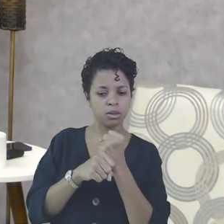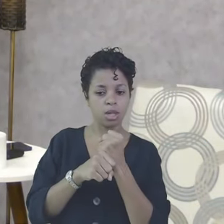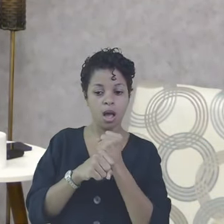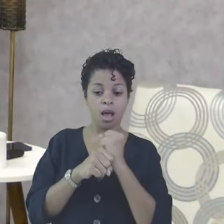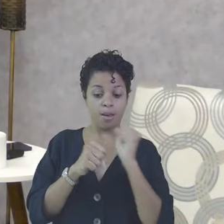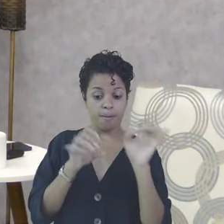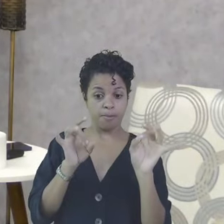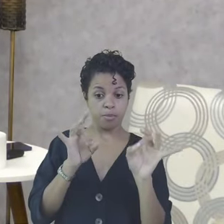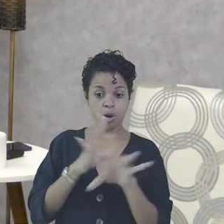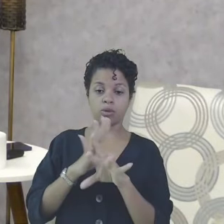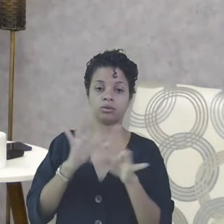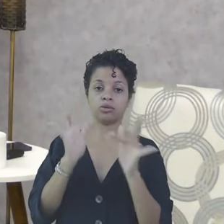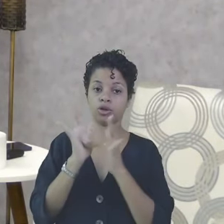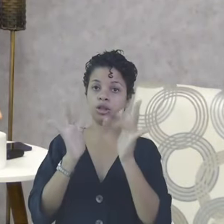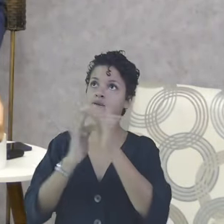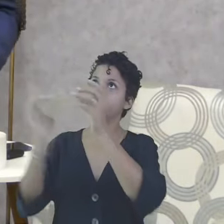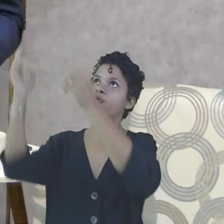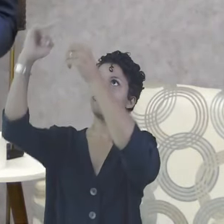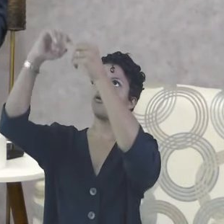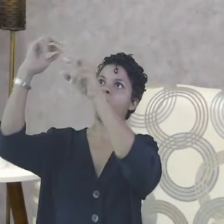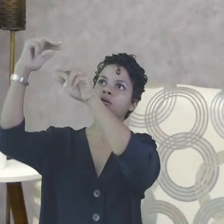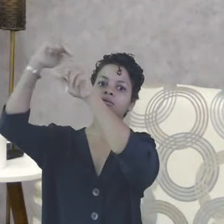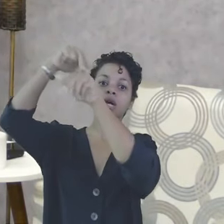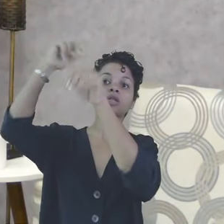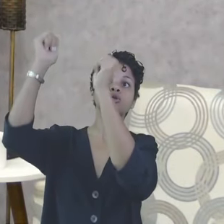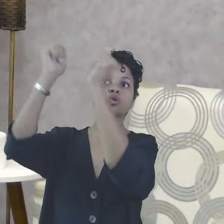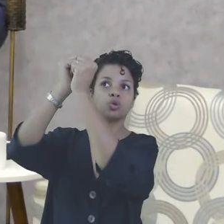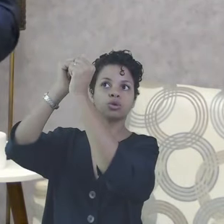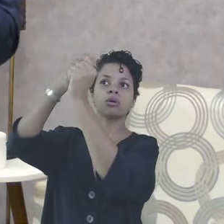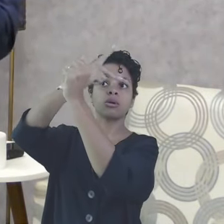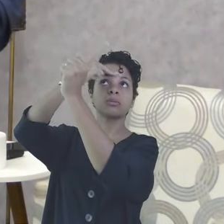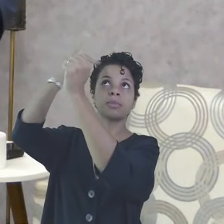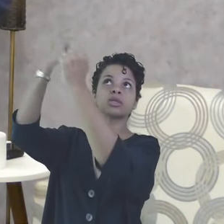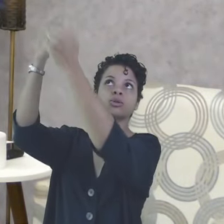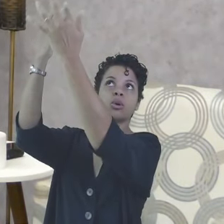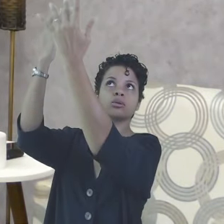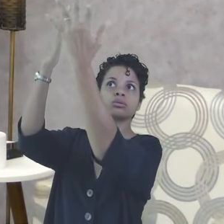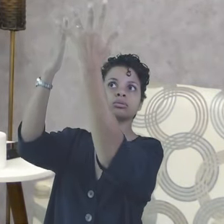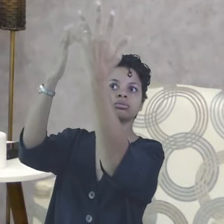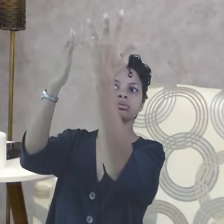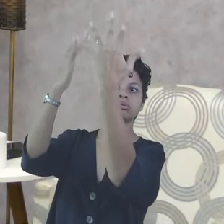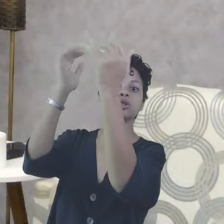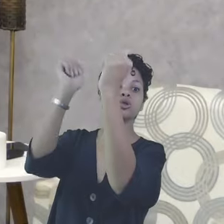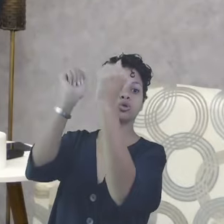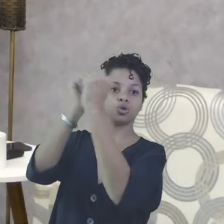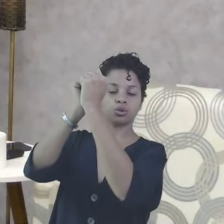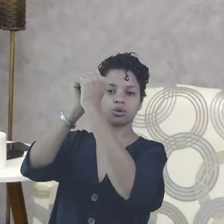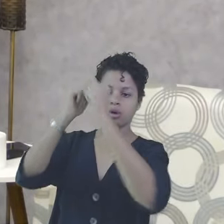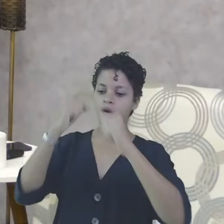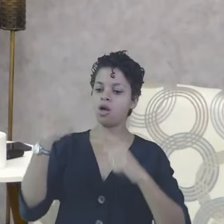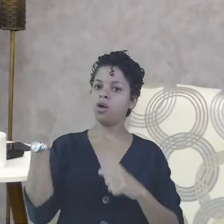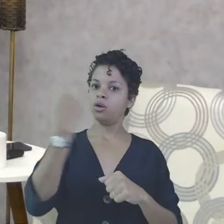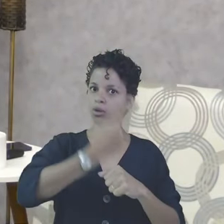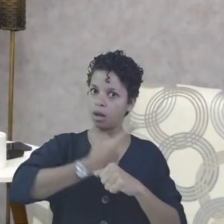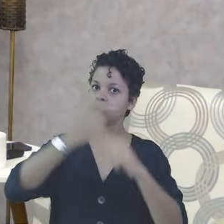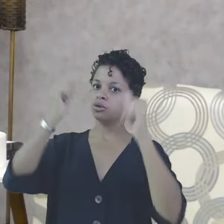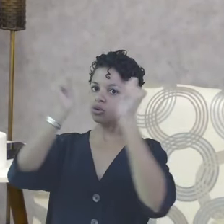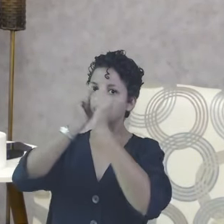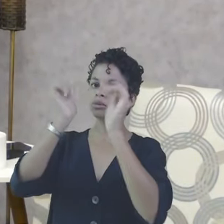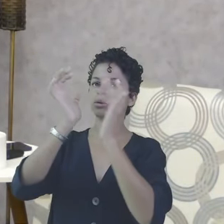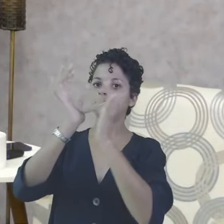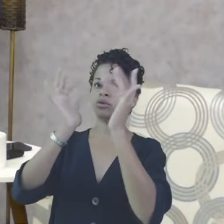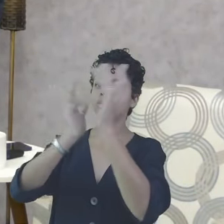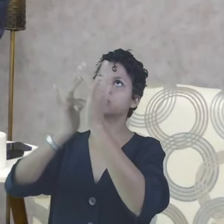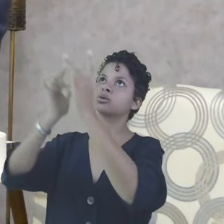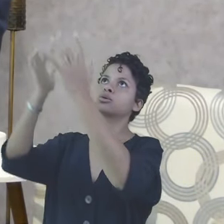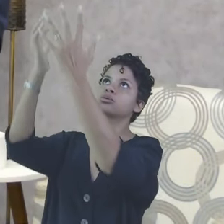Jesus volta com os salvos. Ellen White, no livro Primeiros Escritos, descreve que nós desceremos com Jesus antes da Nova Jerusalém descer.